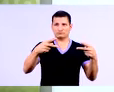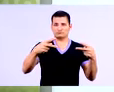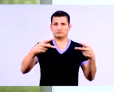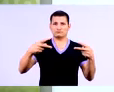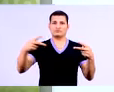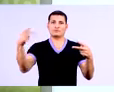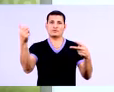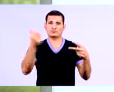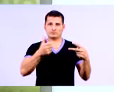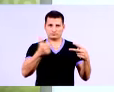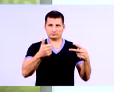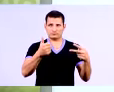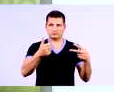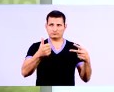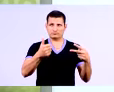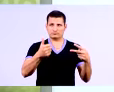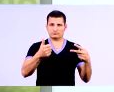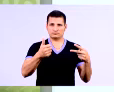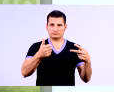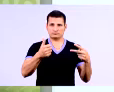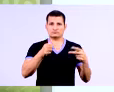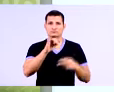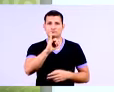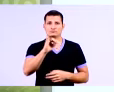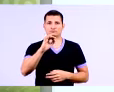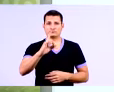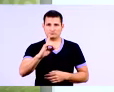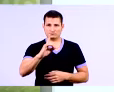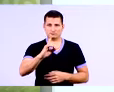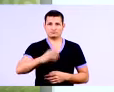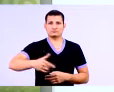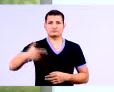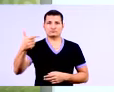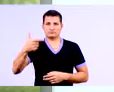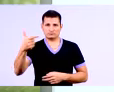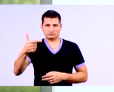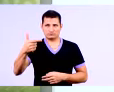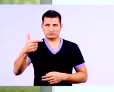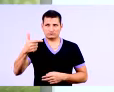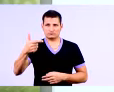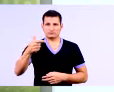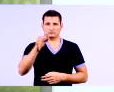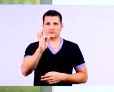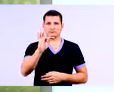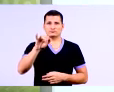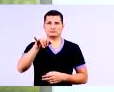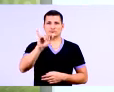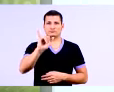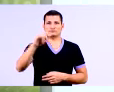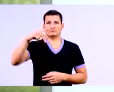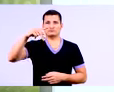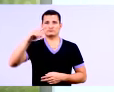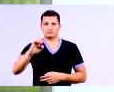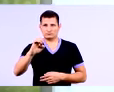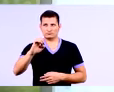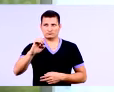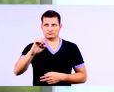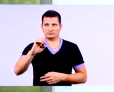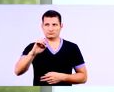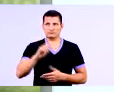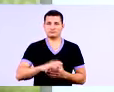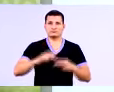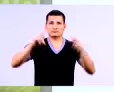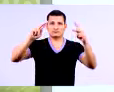primeira característica, a identificação. A segunda característica, o tipo. No